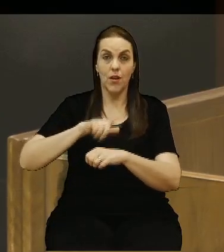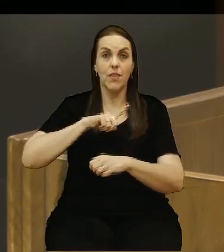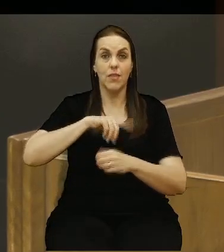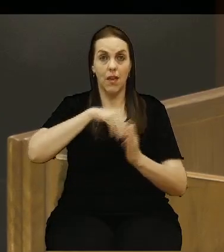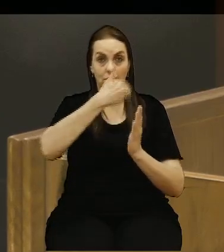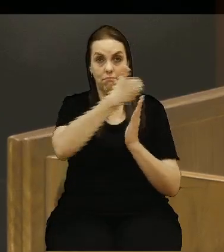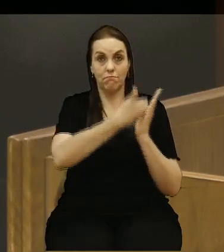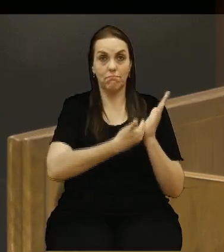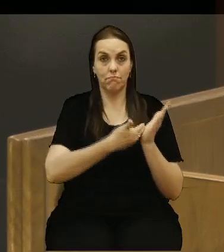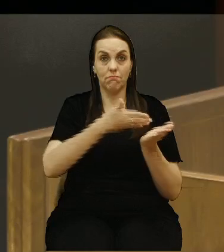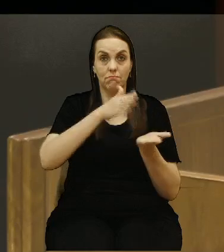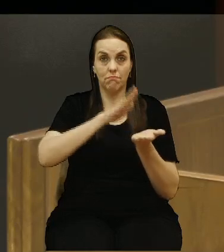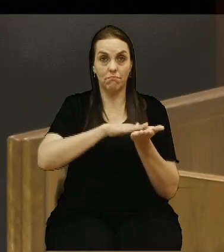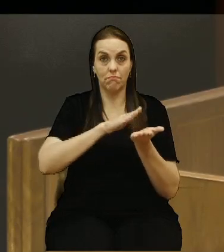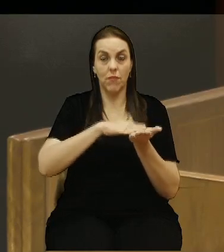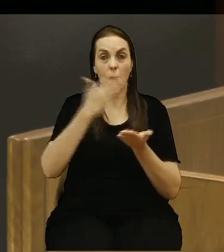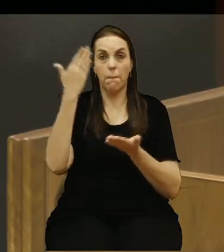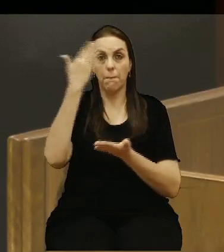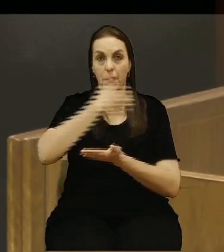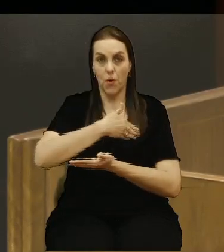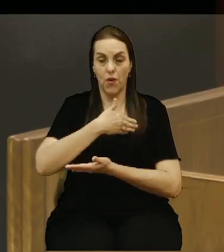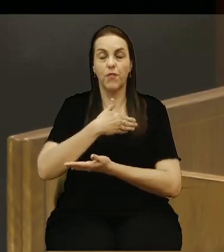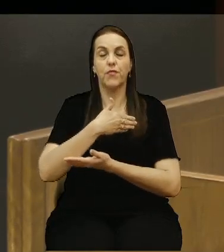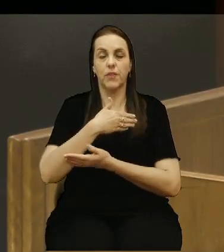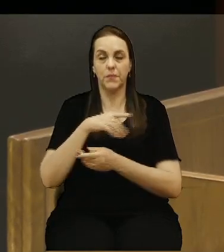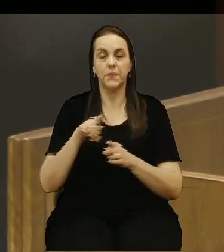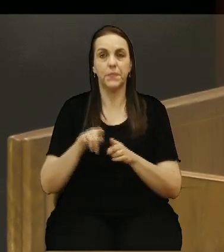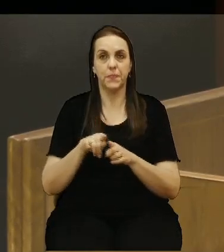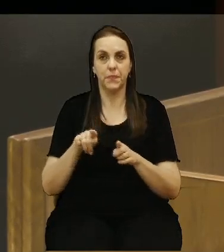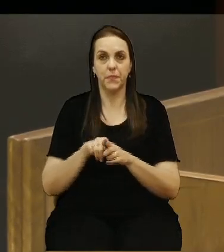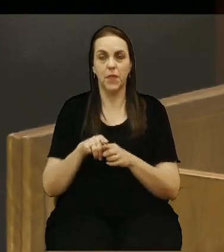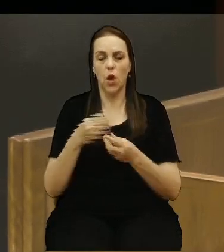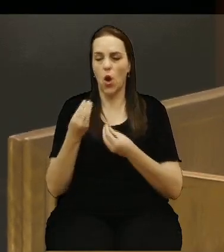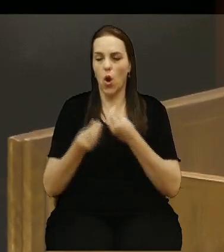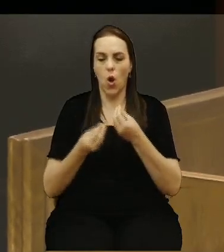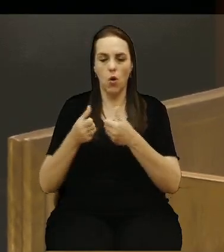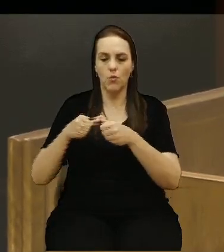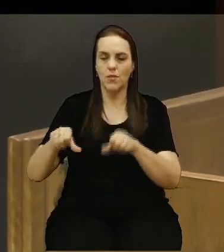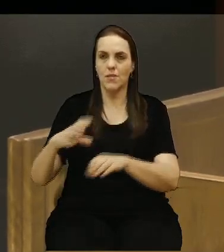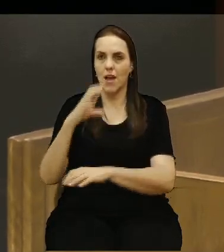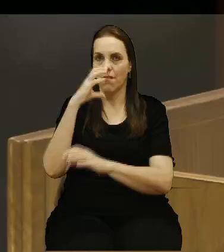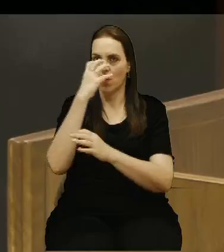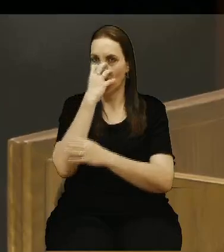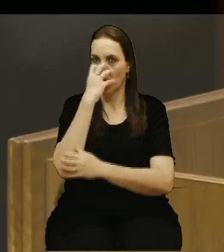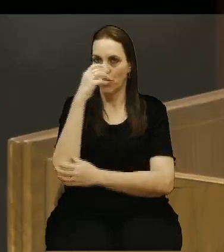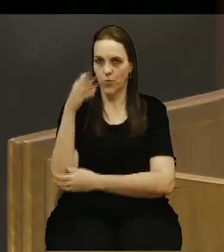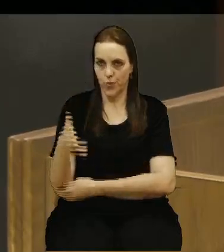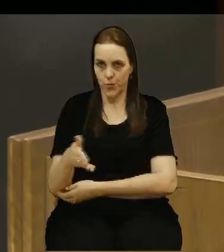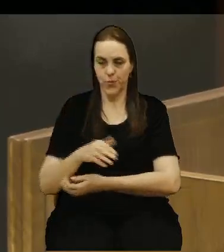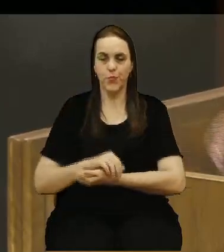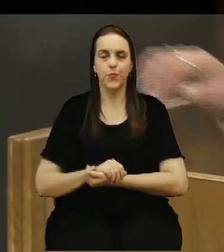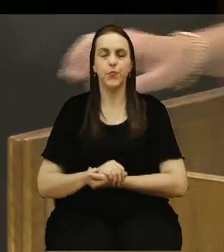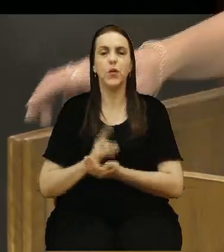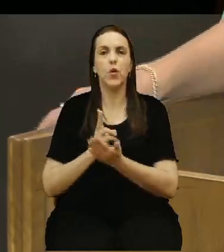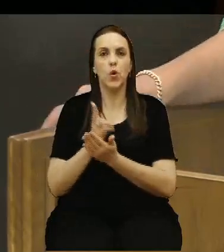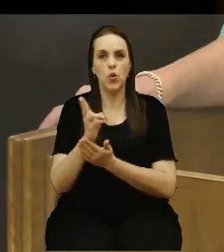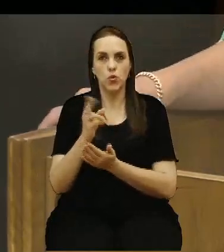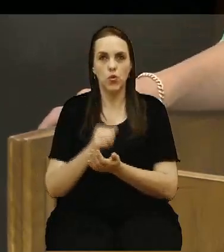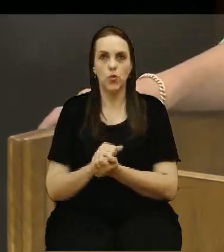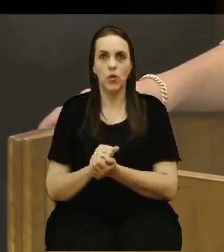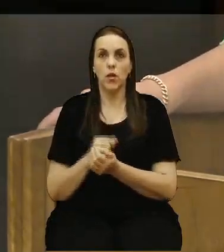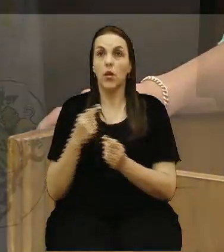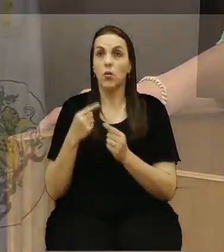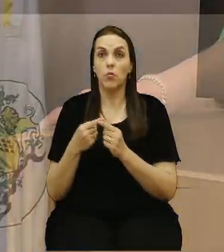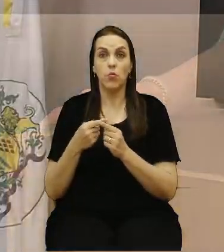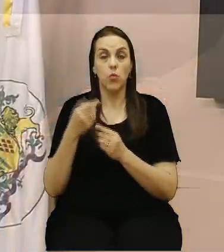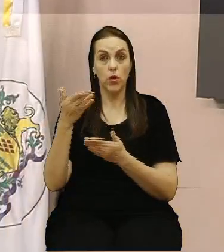prova, com provas materiais também, o estado que o cão estava. Pode continuar, Cíntia. Porque o regramento do canil